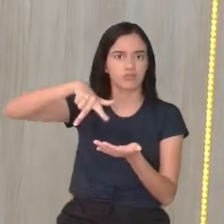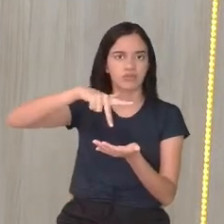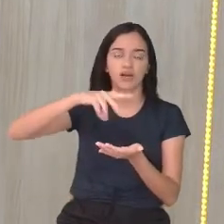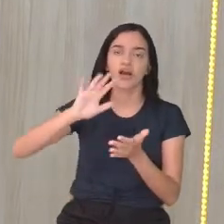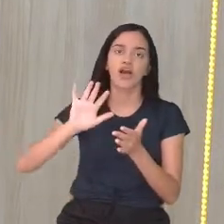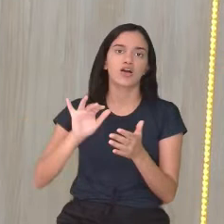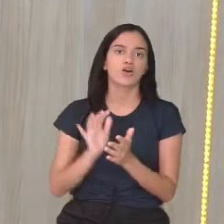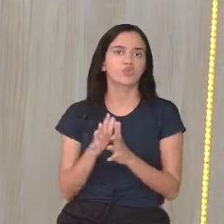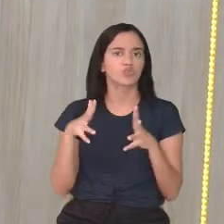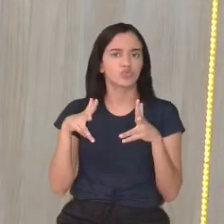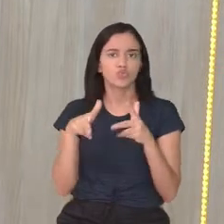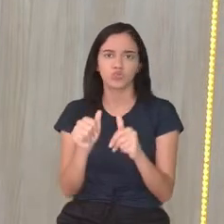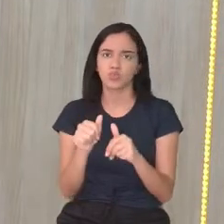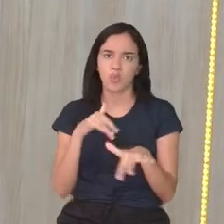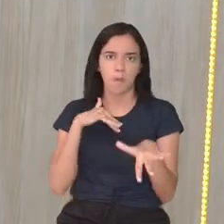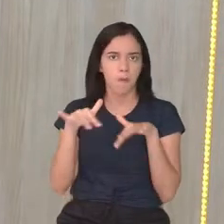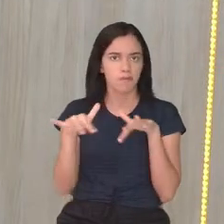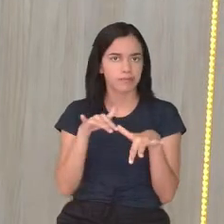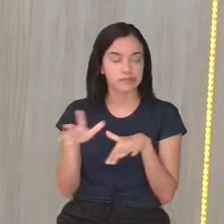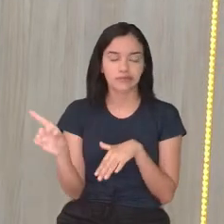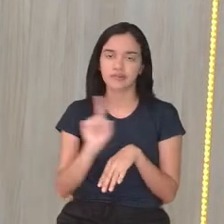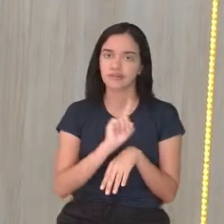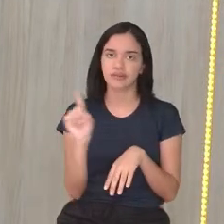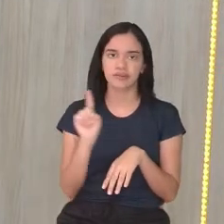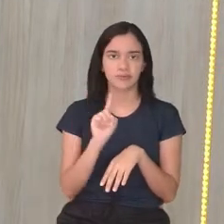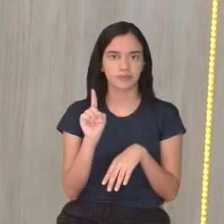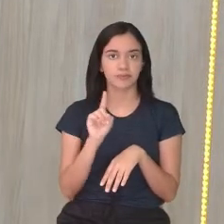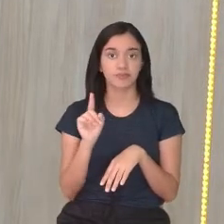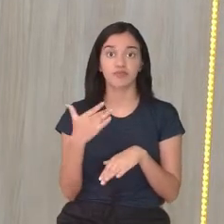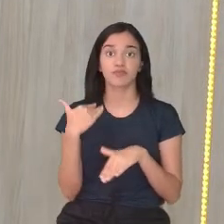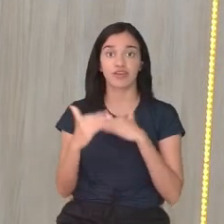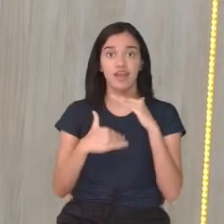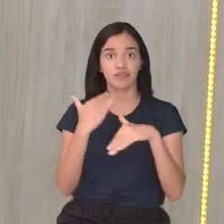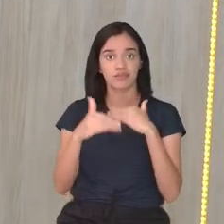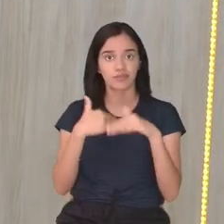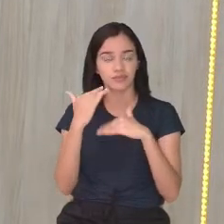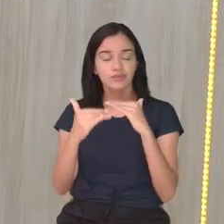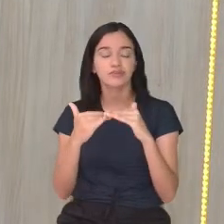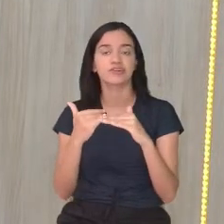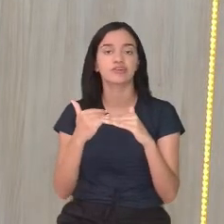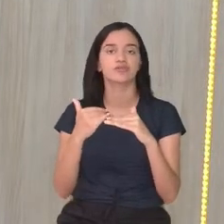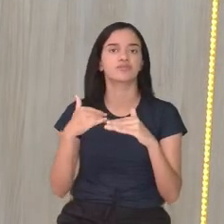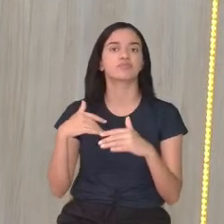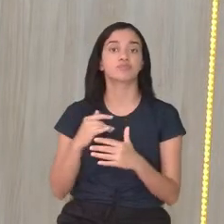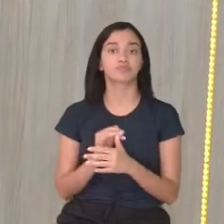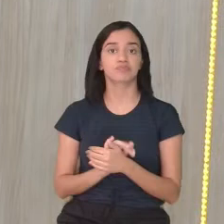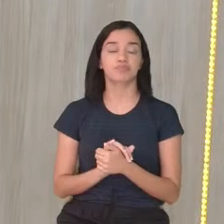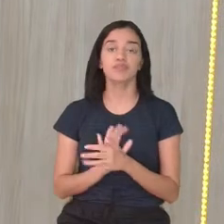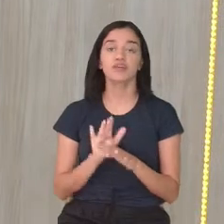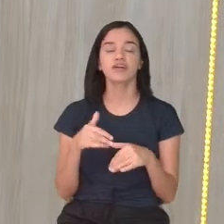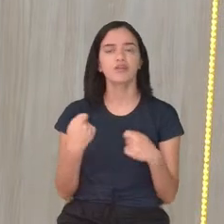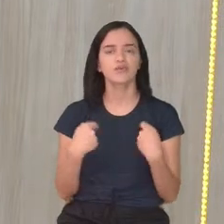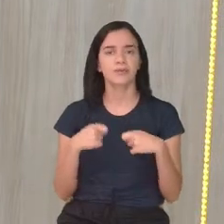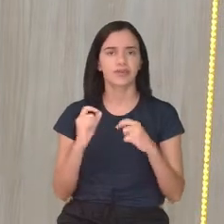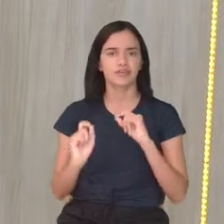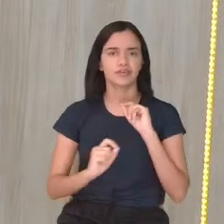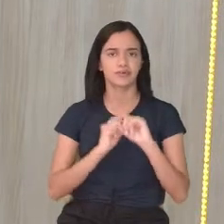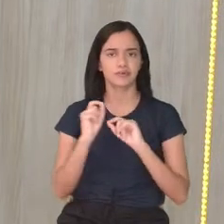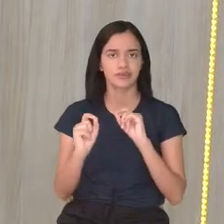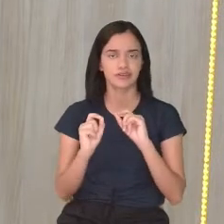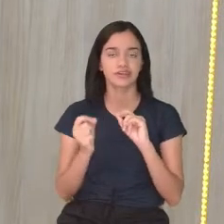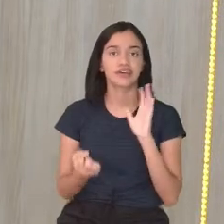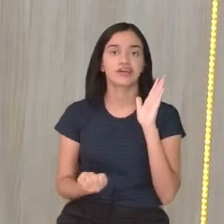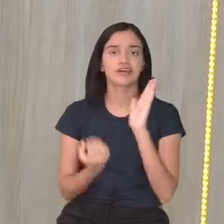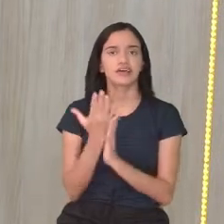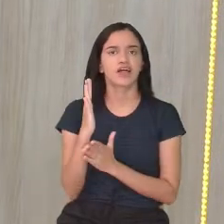acrobacias, todos aqueles movimentos. Não. Tudo isso foi evoluindo ao longo do tempo. E aí foi preciso se